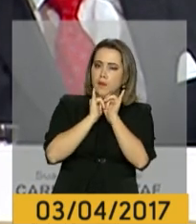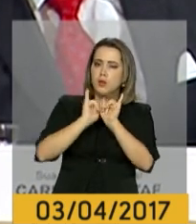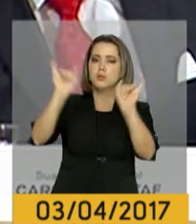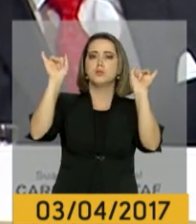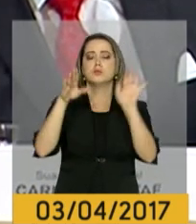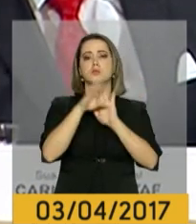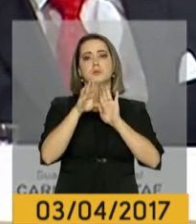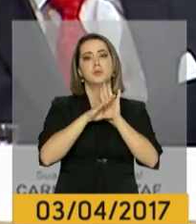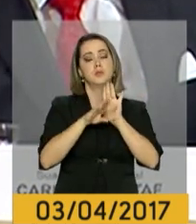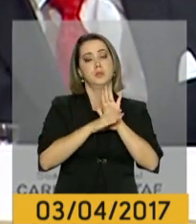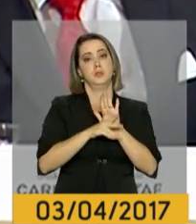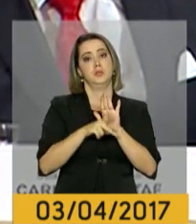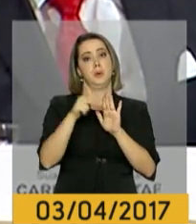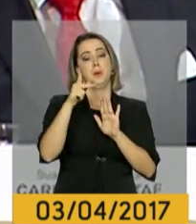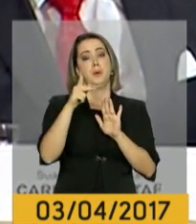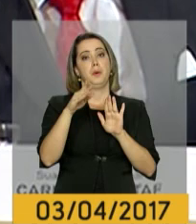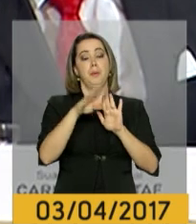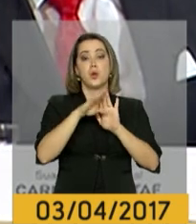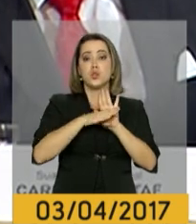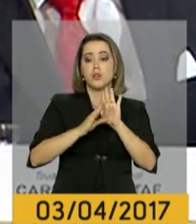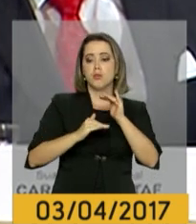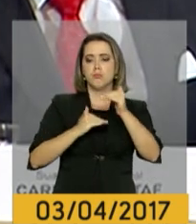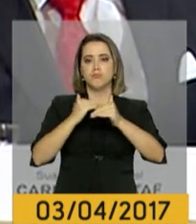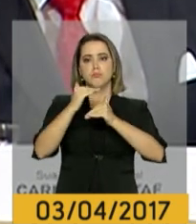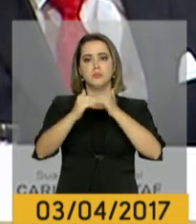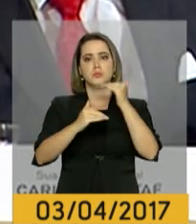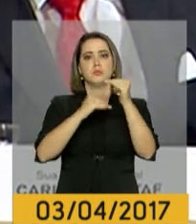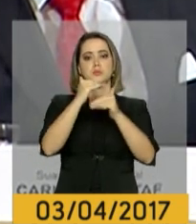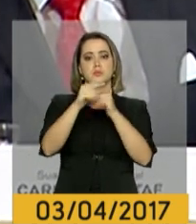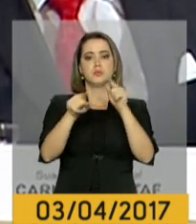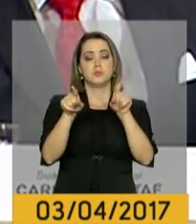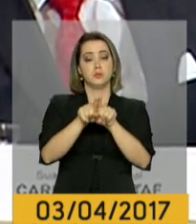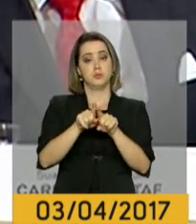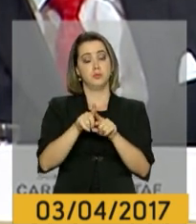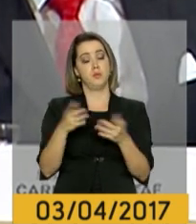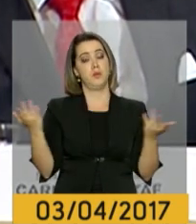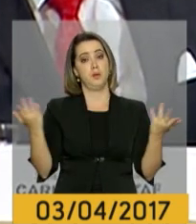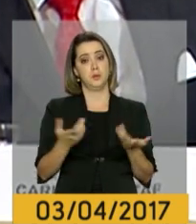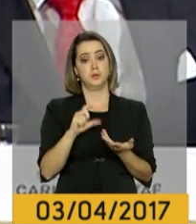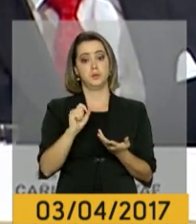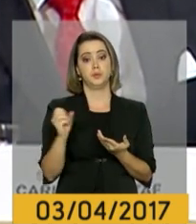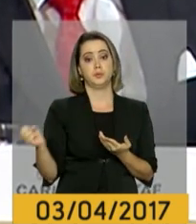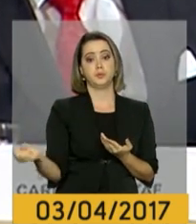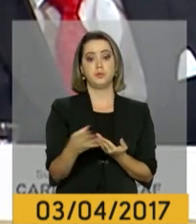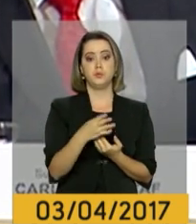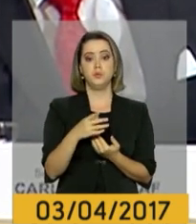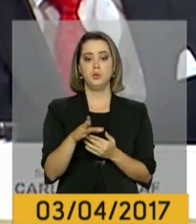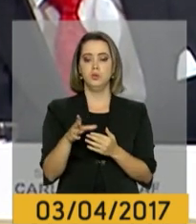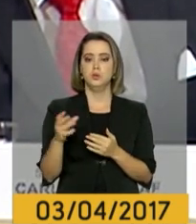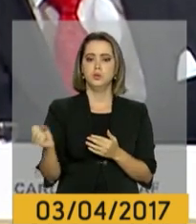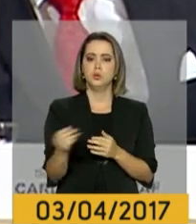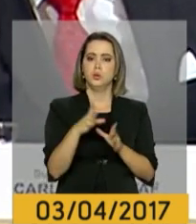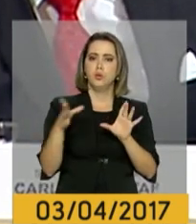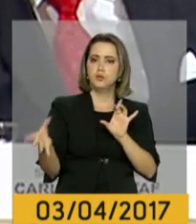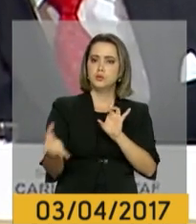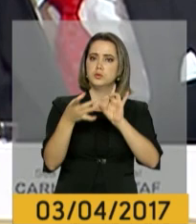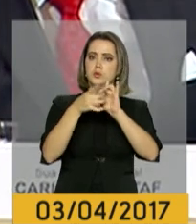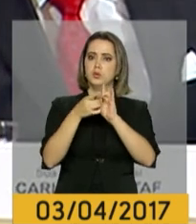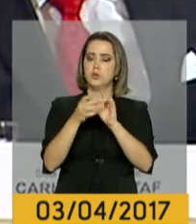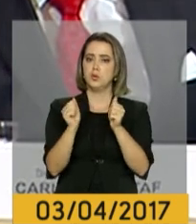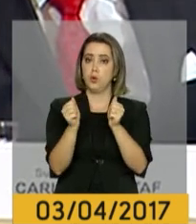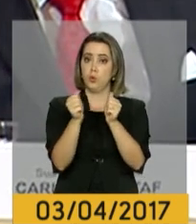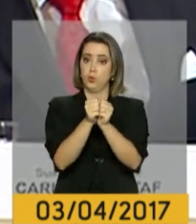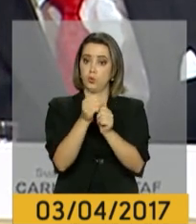projeto chamado Projeto Crescer. Temos agora novo e mais elevado padrão de interação do poder